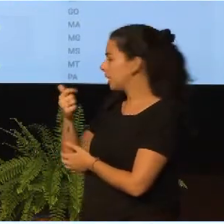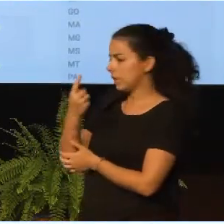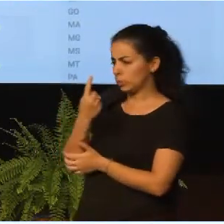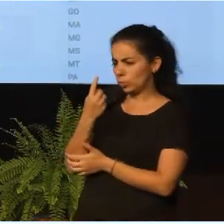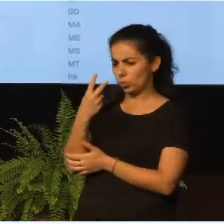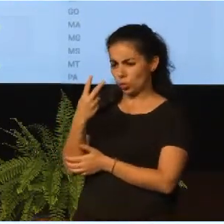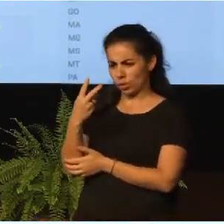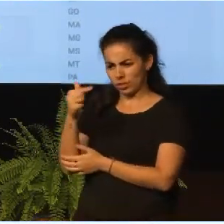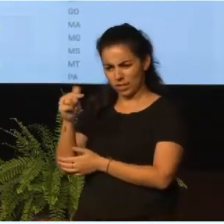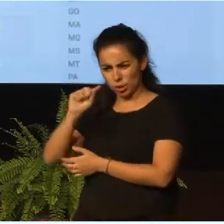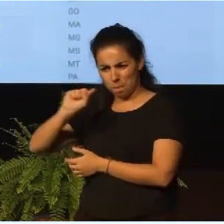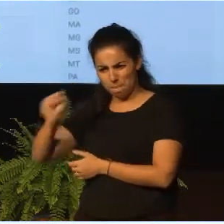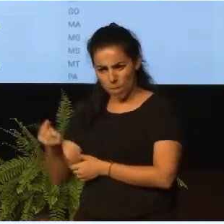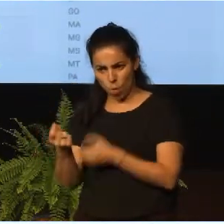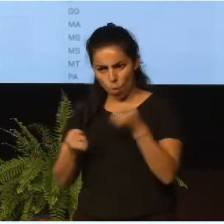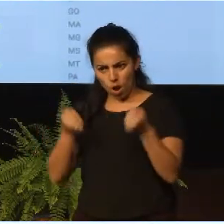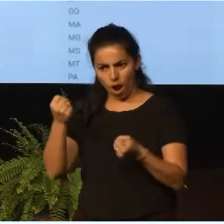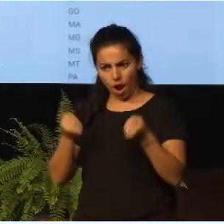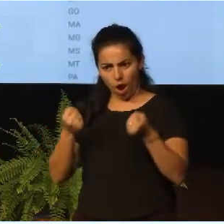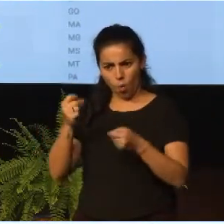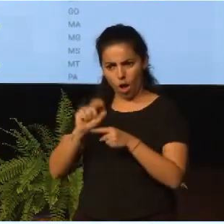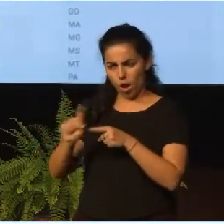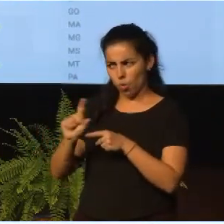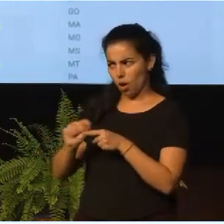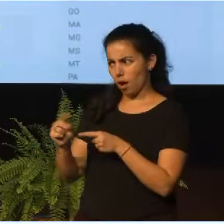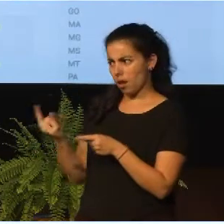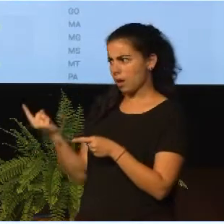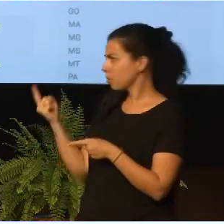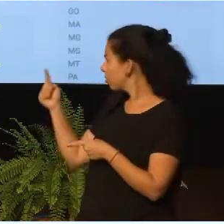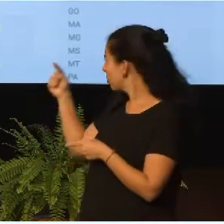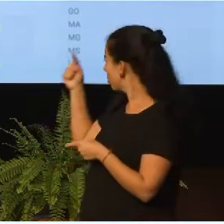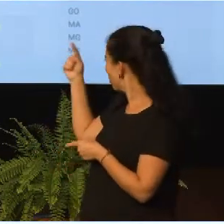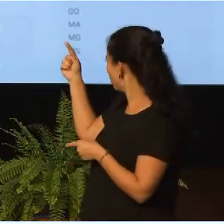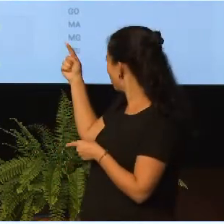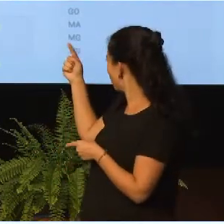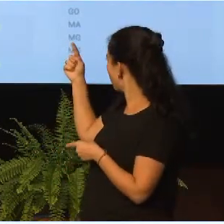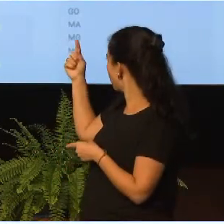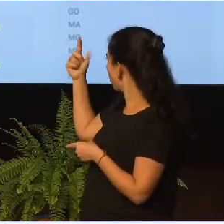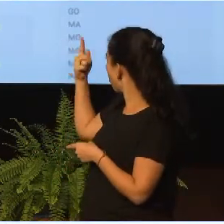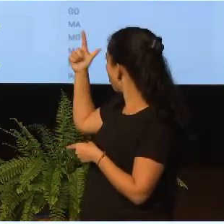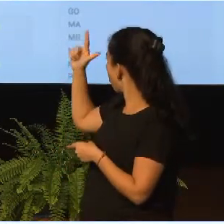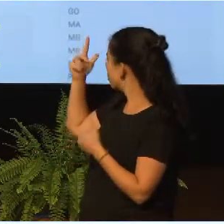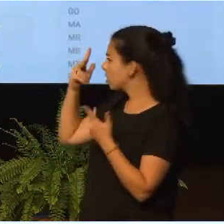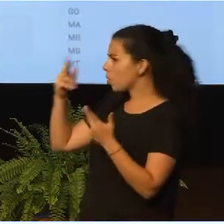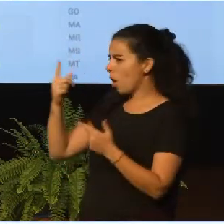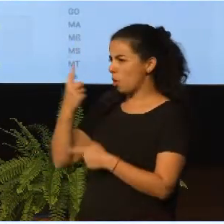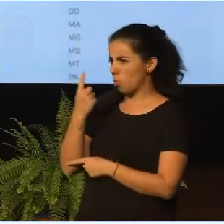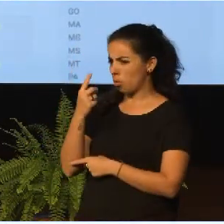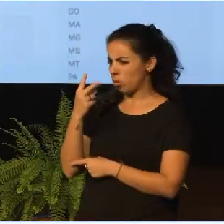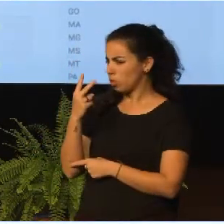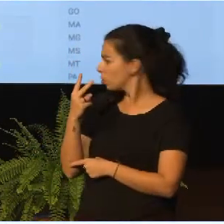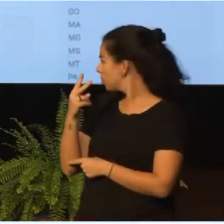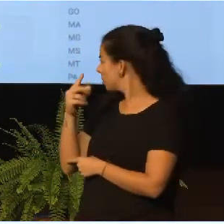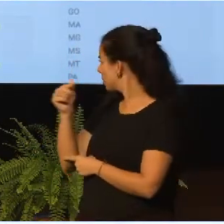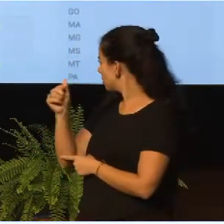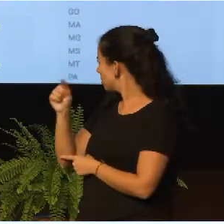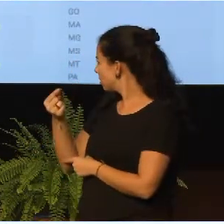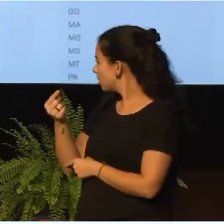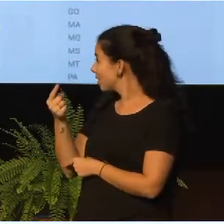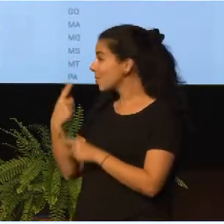alugado. Vocês vão ver. E tem um outro ali igualzinho, ó, 12.700 de locação de carro também. É porque esse é o valor da